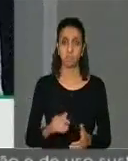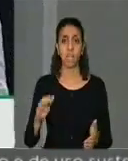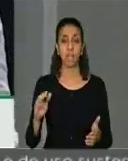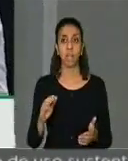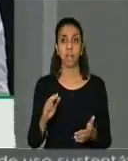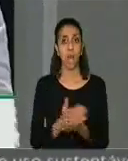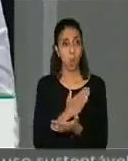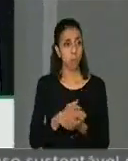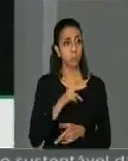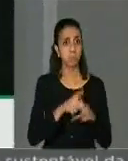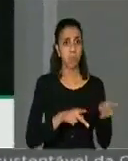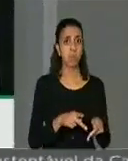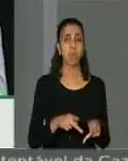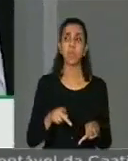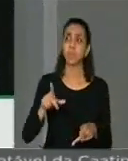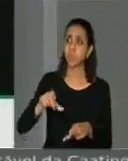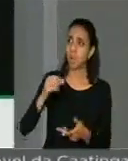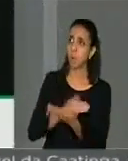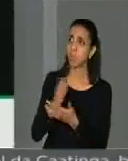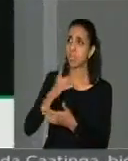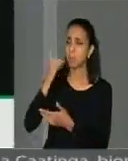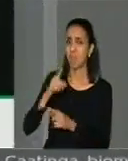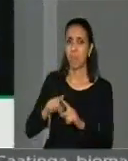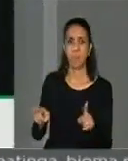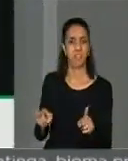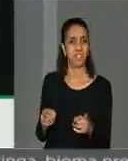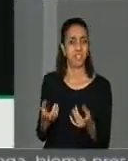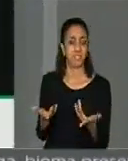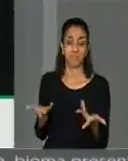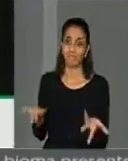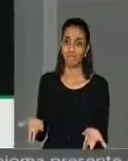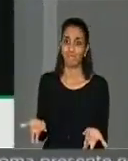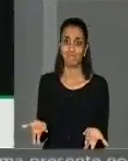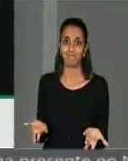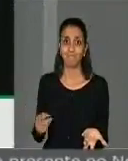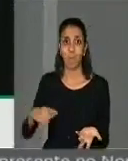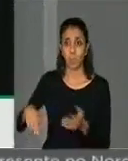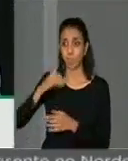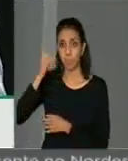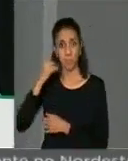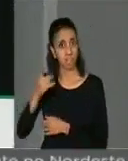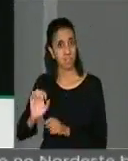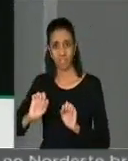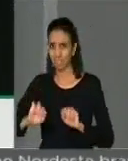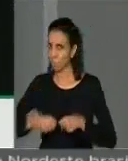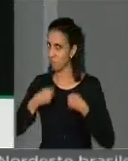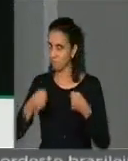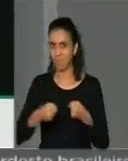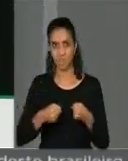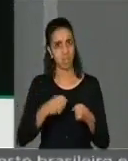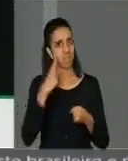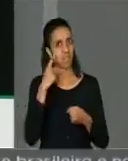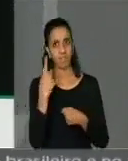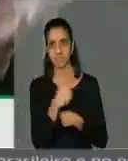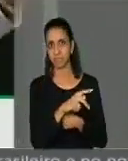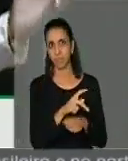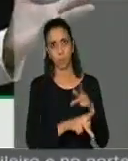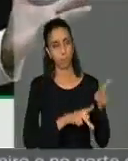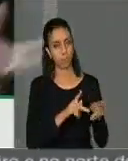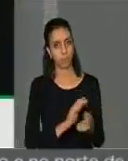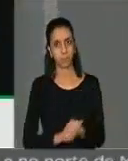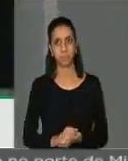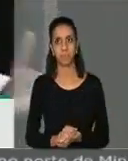alguns dos deputados e que não estão verdadeiramente defendendo esses interesses.